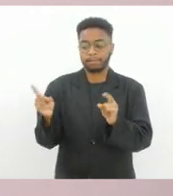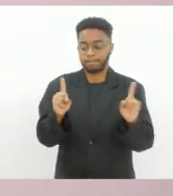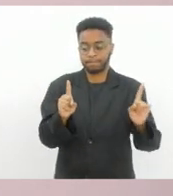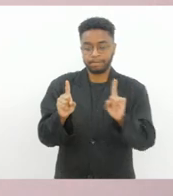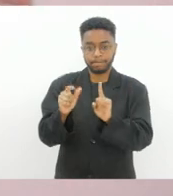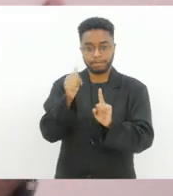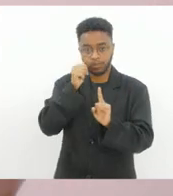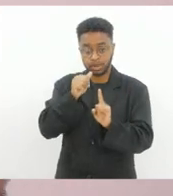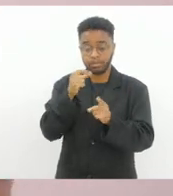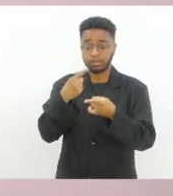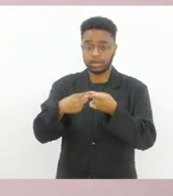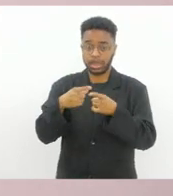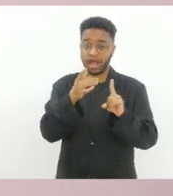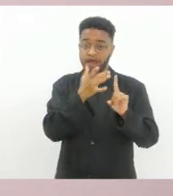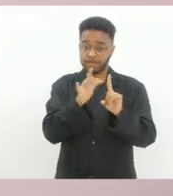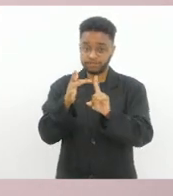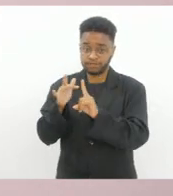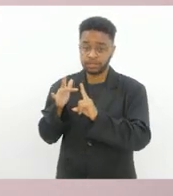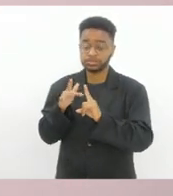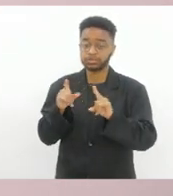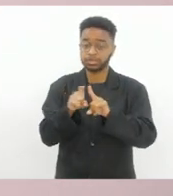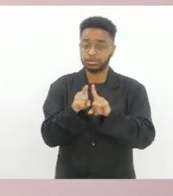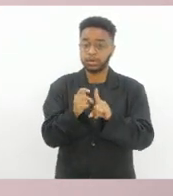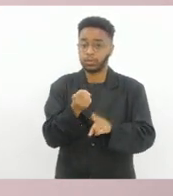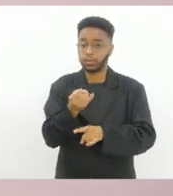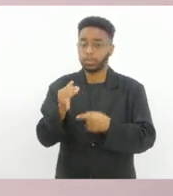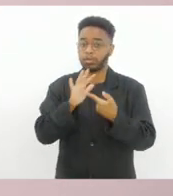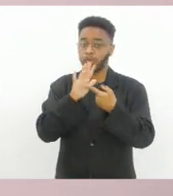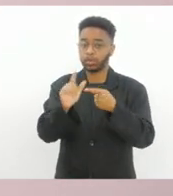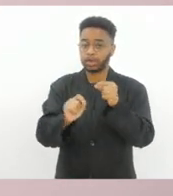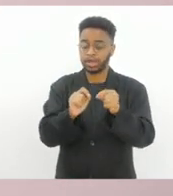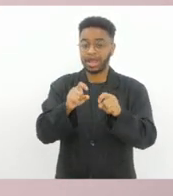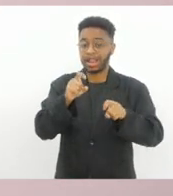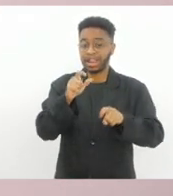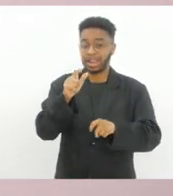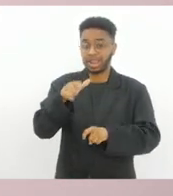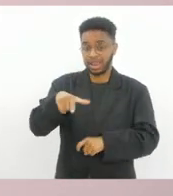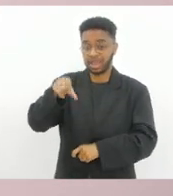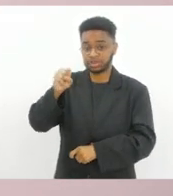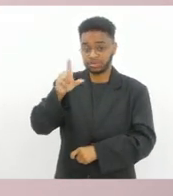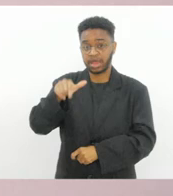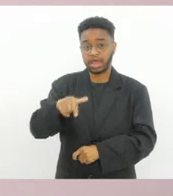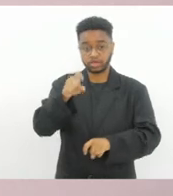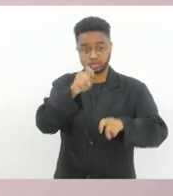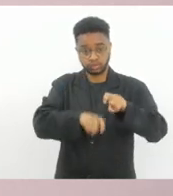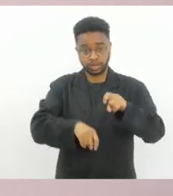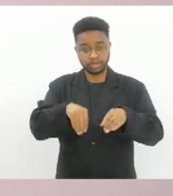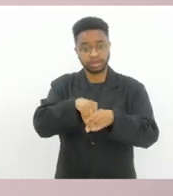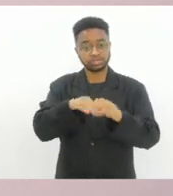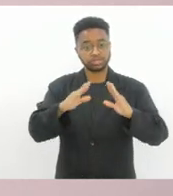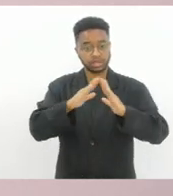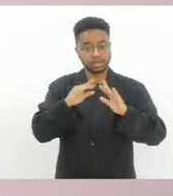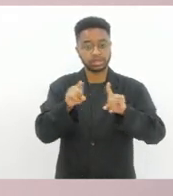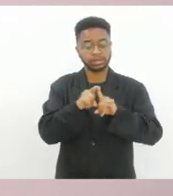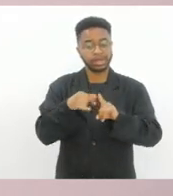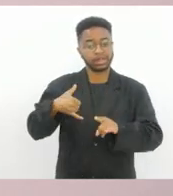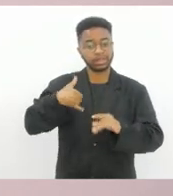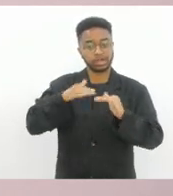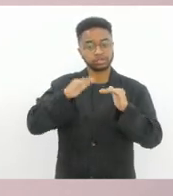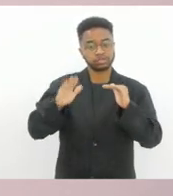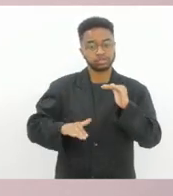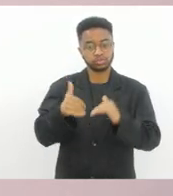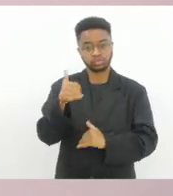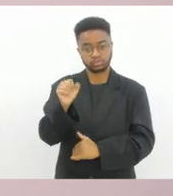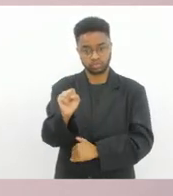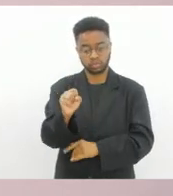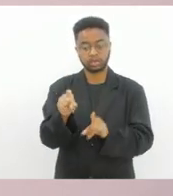vítimas, né, como os números também mostraram, as nossas lésbicas são estupradas pelas famílias e também menores de idade, é muito importante